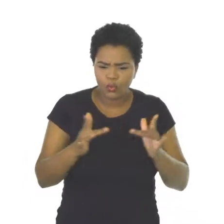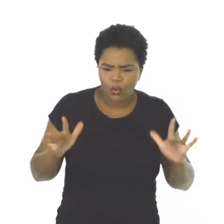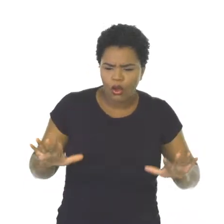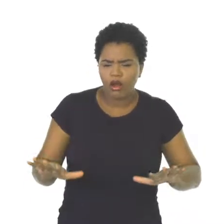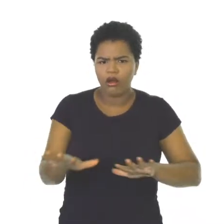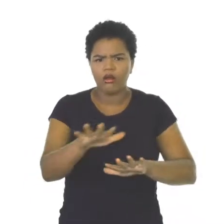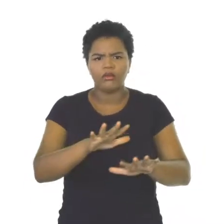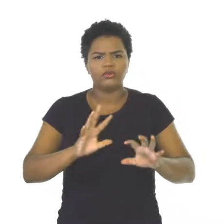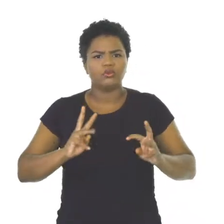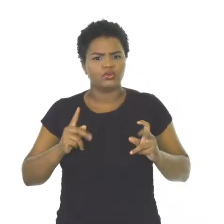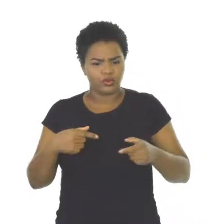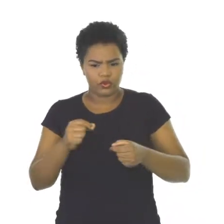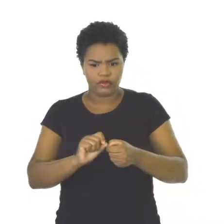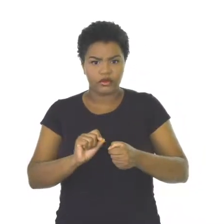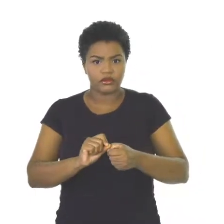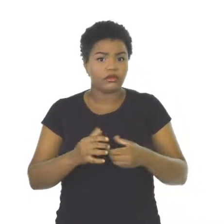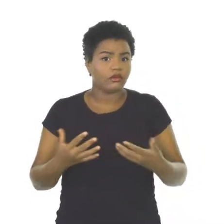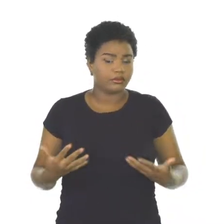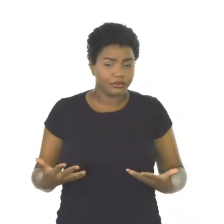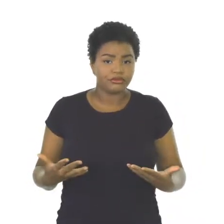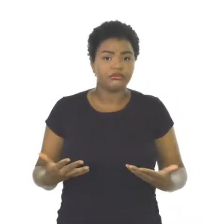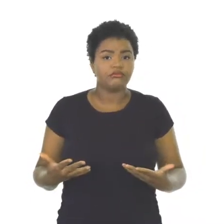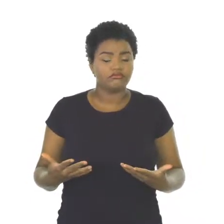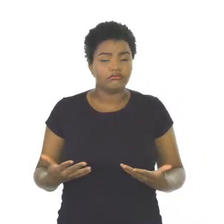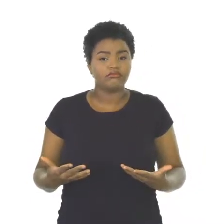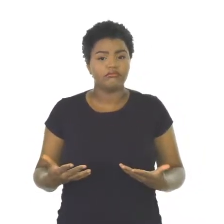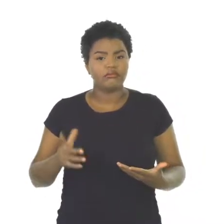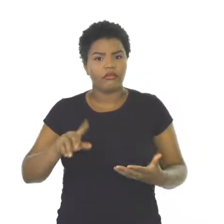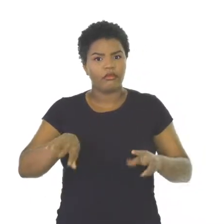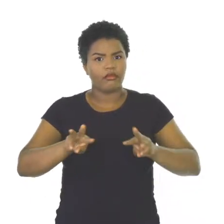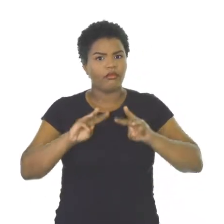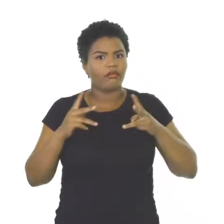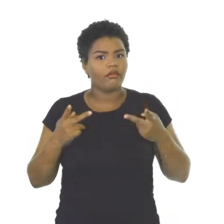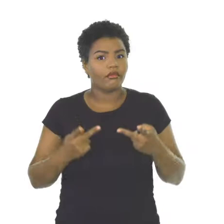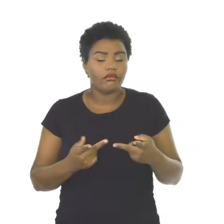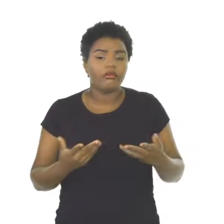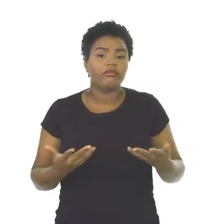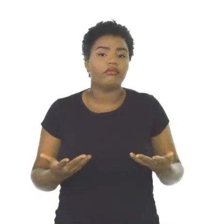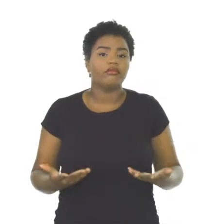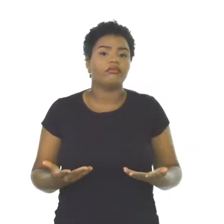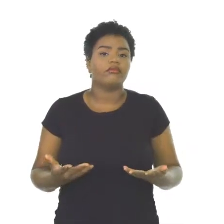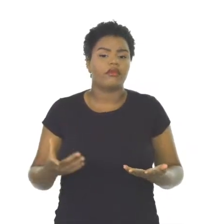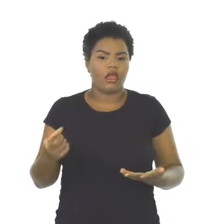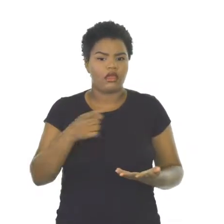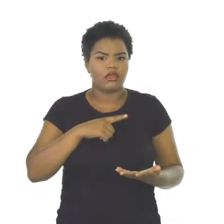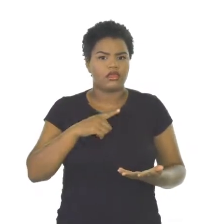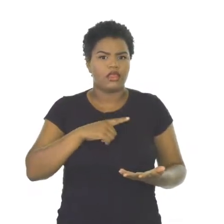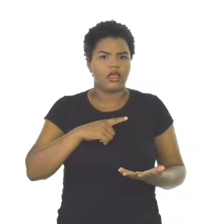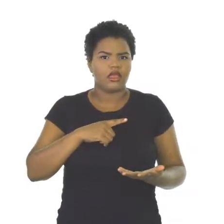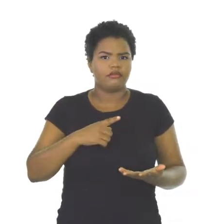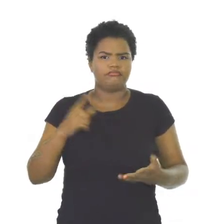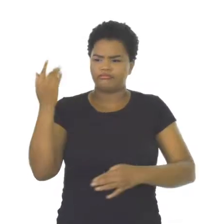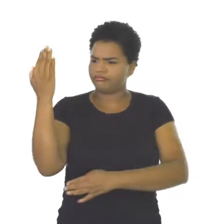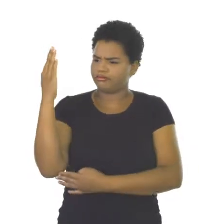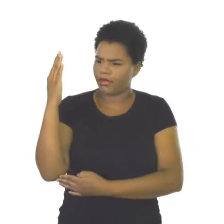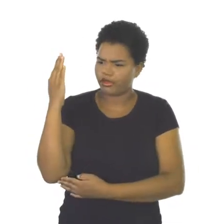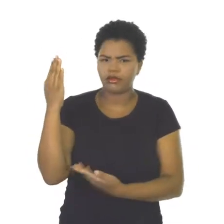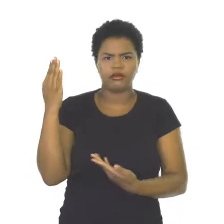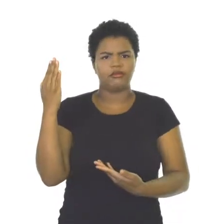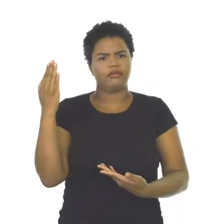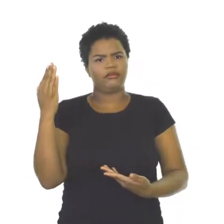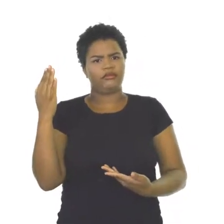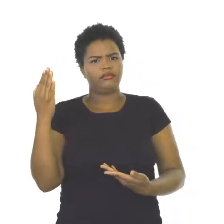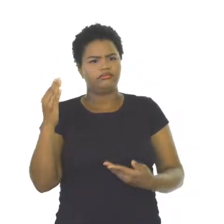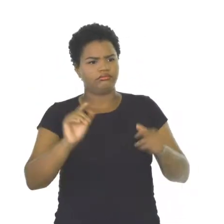gente faz, que é a matéria que existe na madeira, a matéria que existe